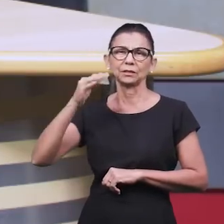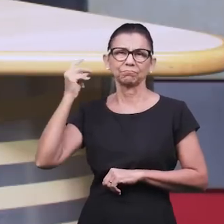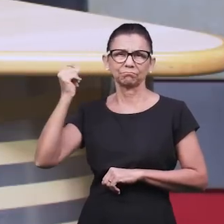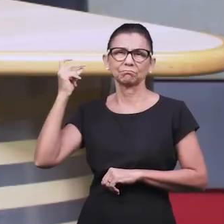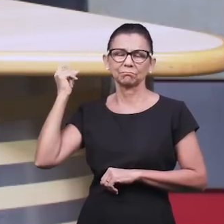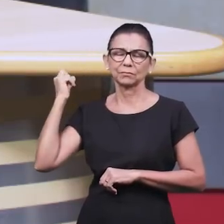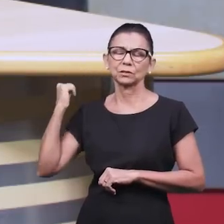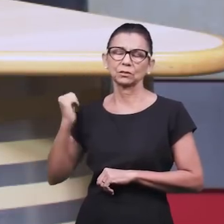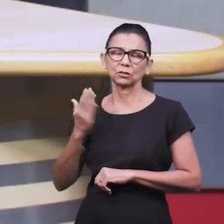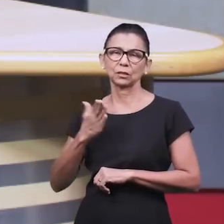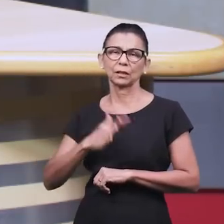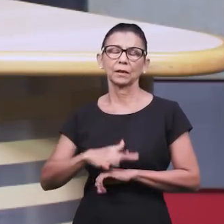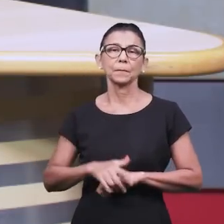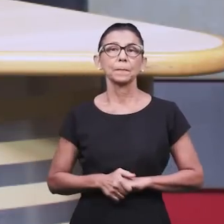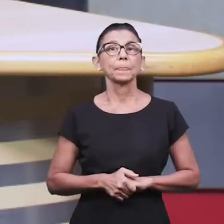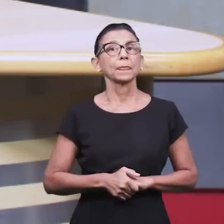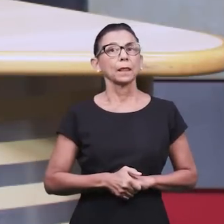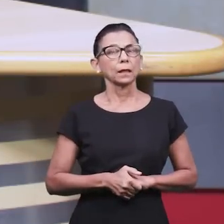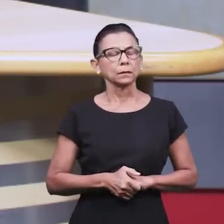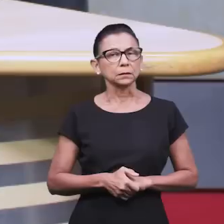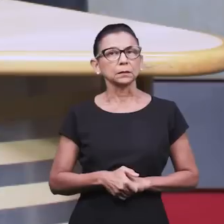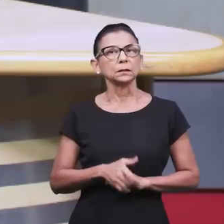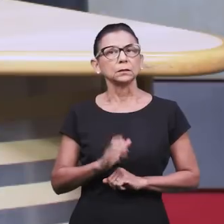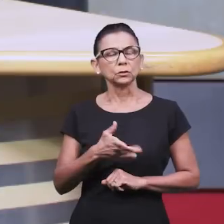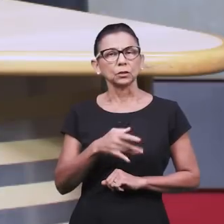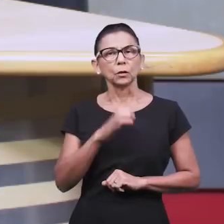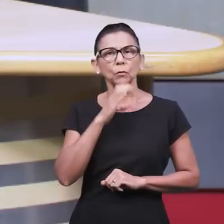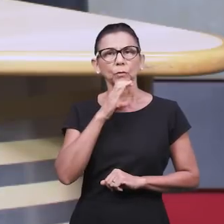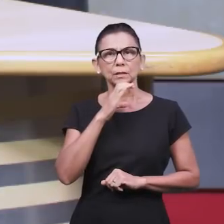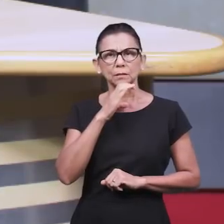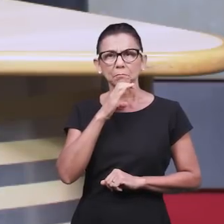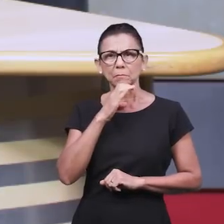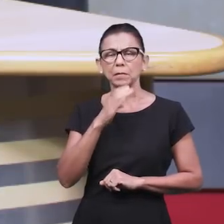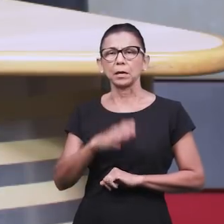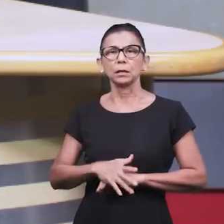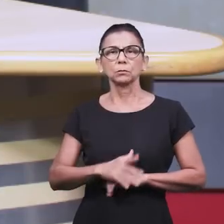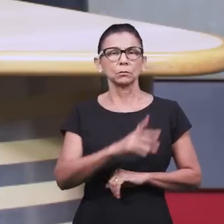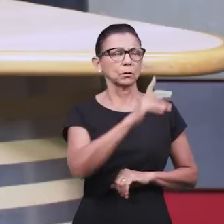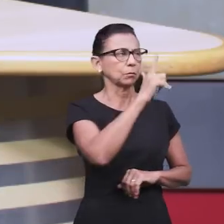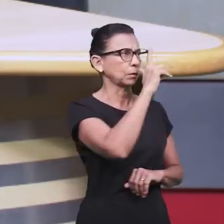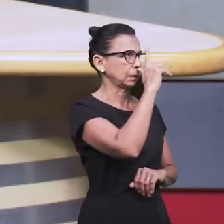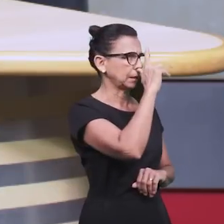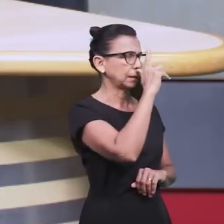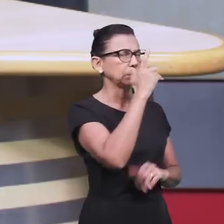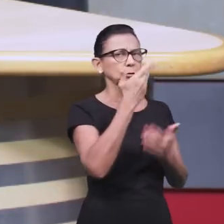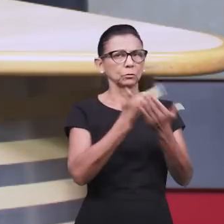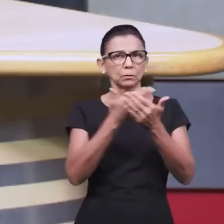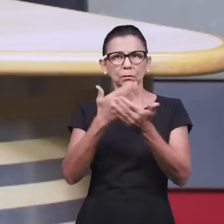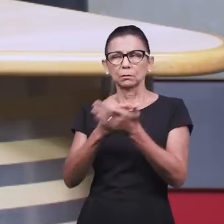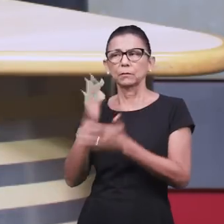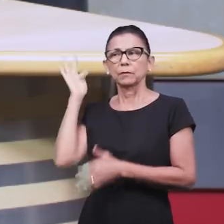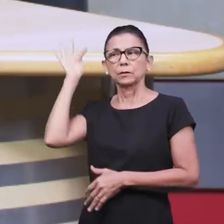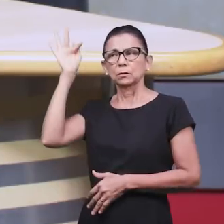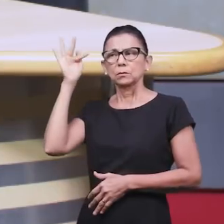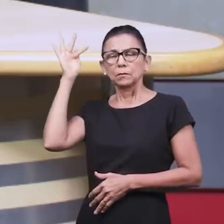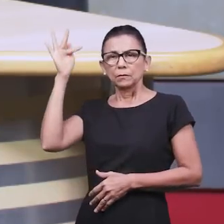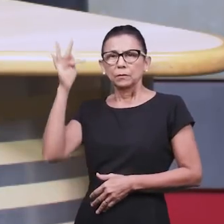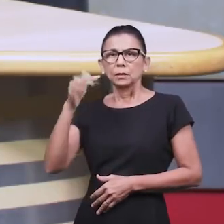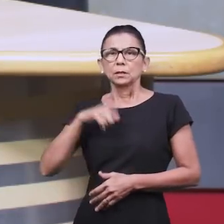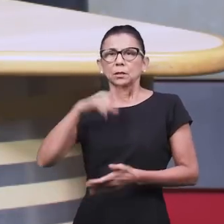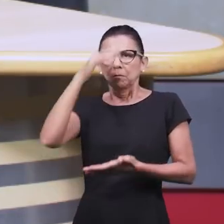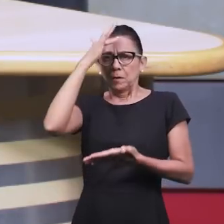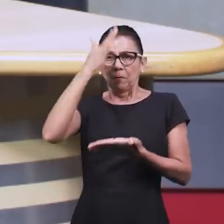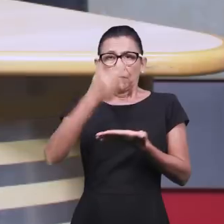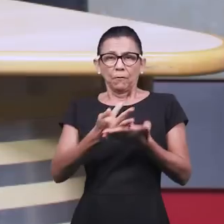própria o conhecimento da filosofia, né, dos gregos e tudo mais. Essa fé filosófica